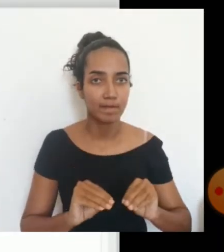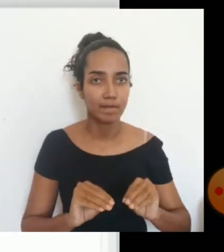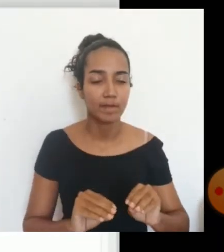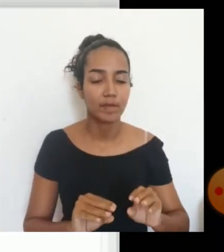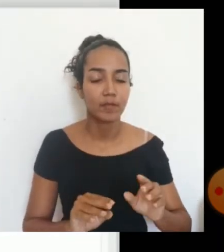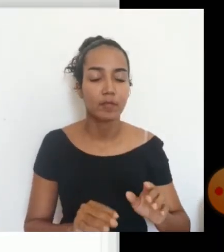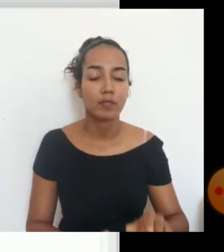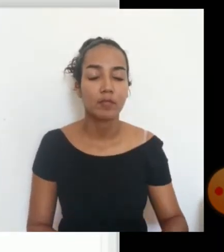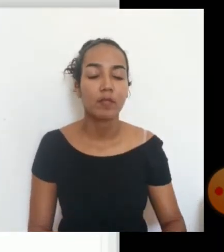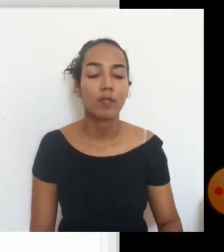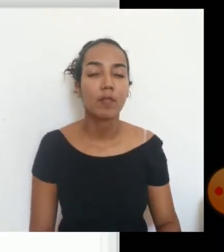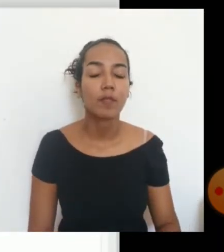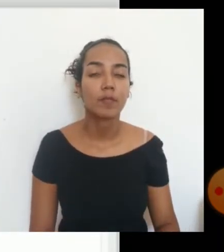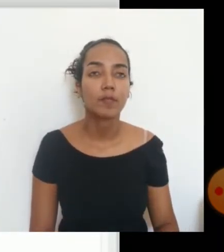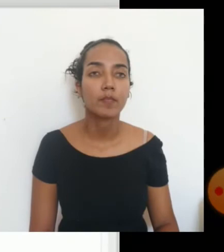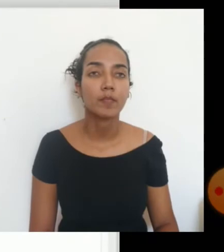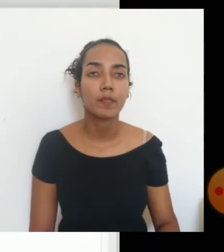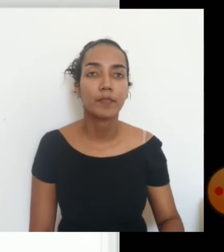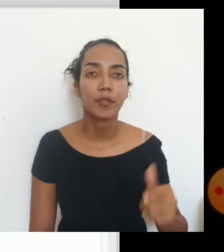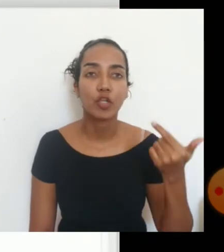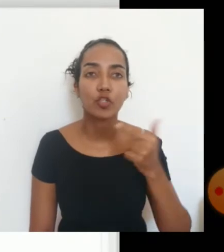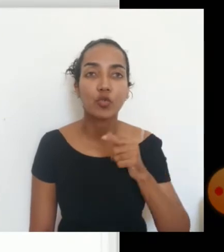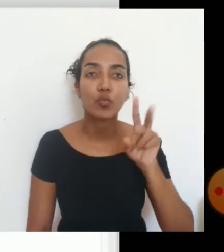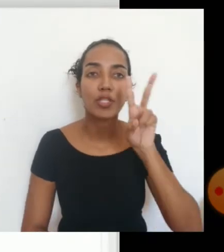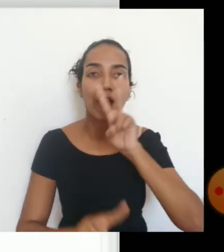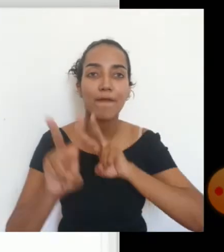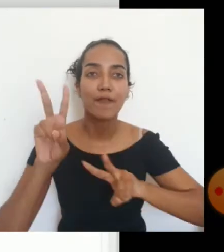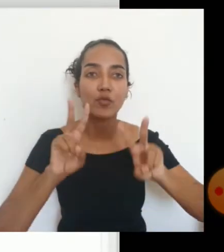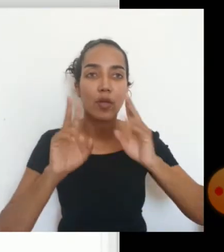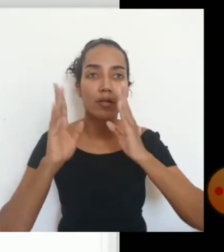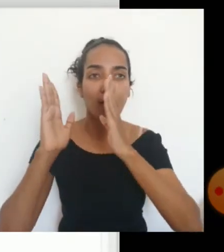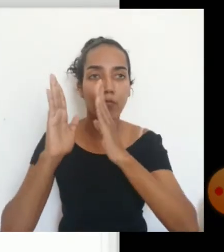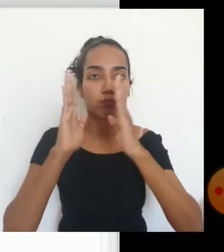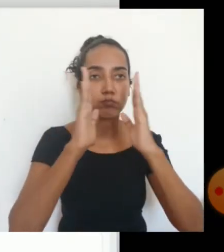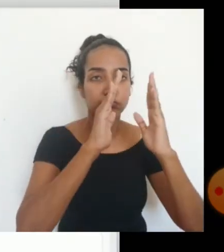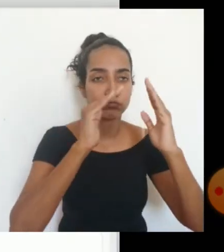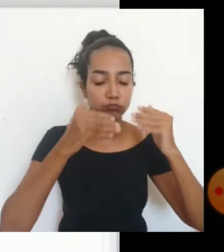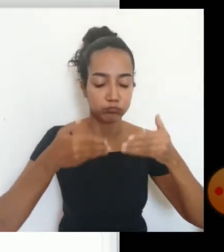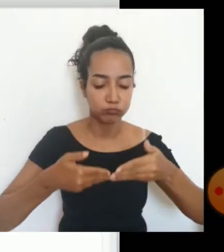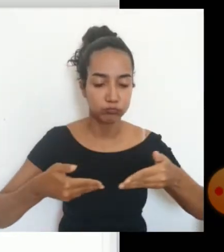né? Eu já tinha feito um programa aqui, que possui um método main, o nome dessa